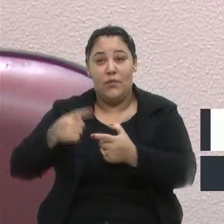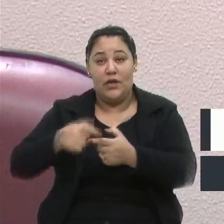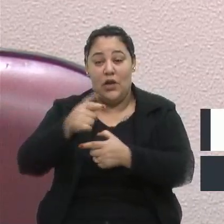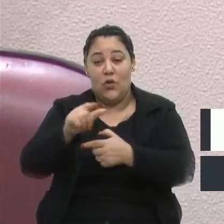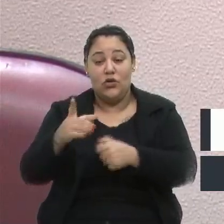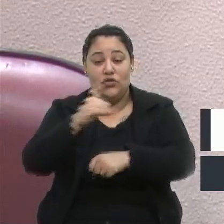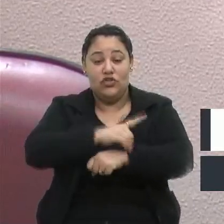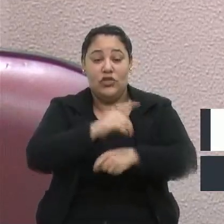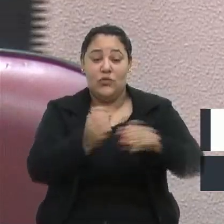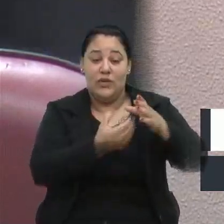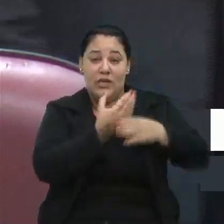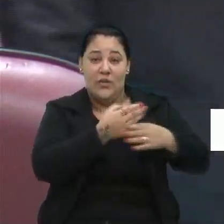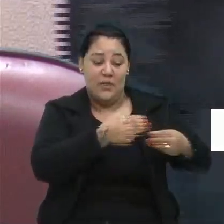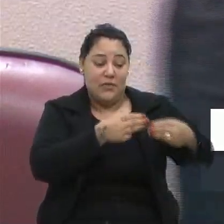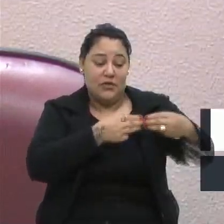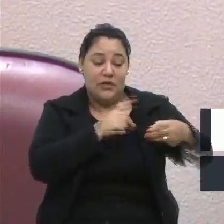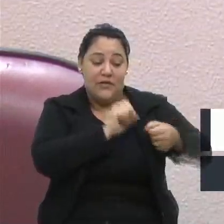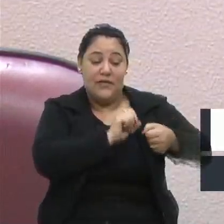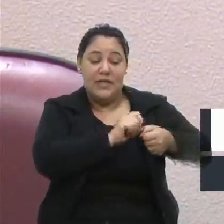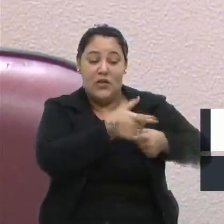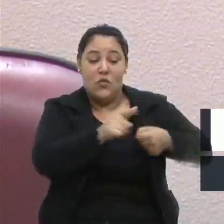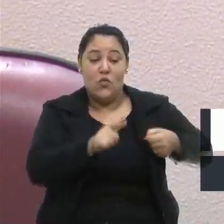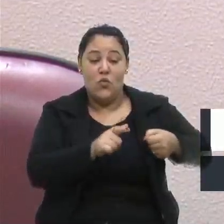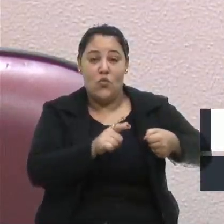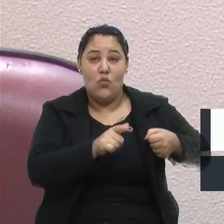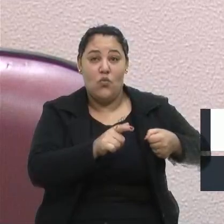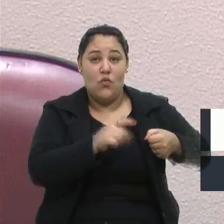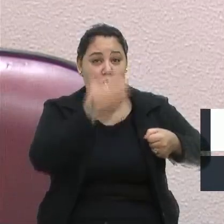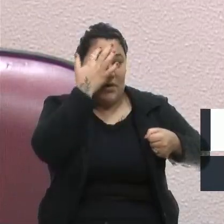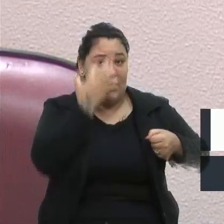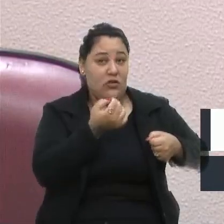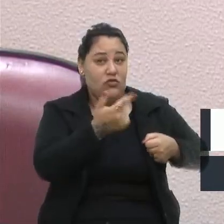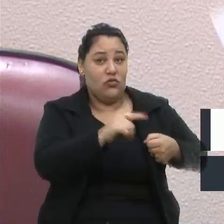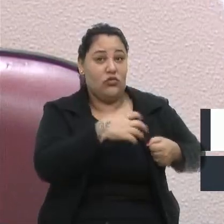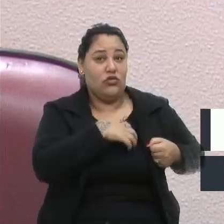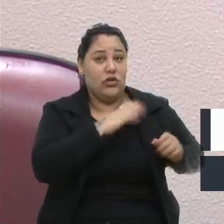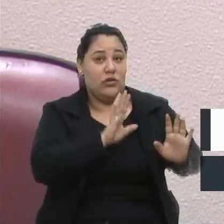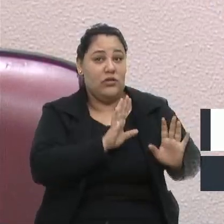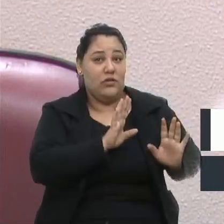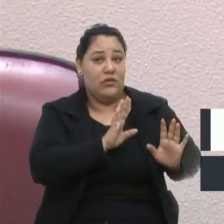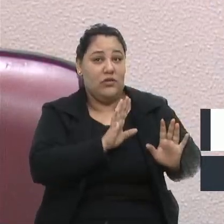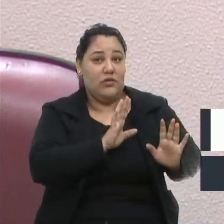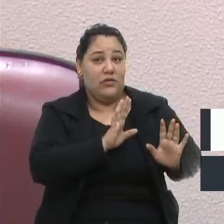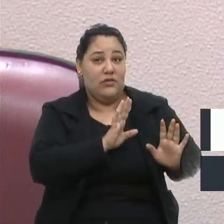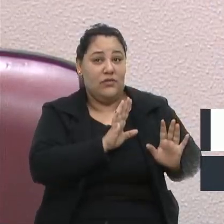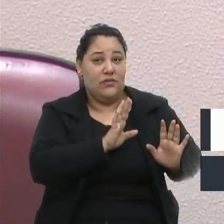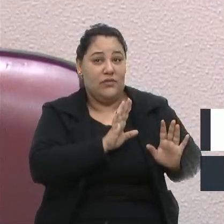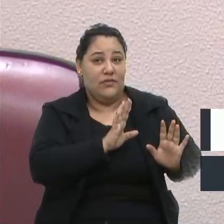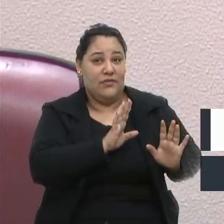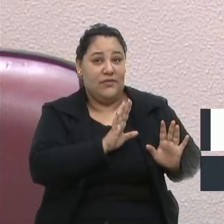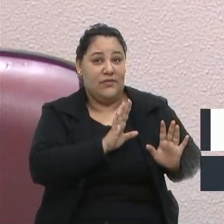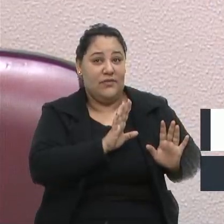narrativa. Eu queria tirar... Não, não é do senhor. Não é para o senhor.